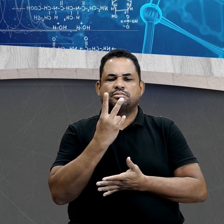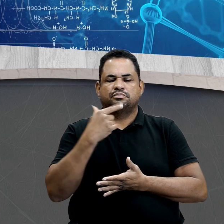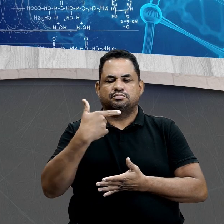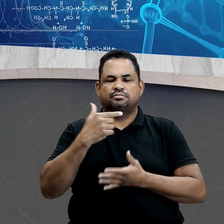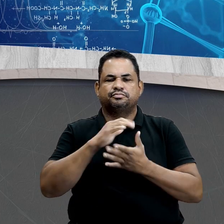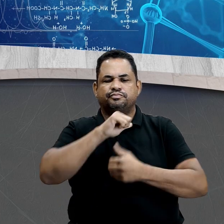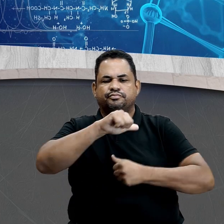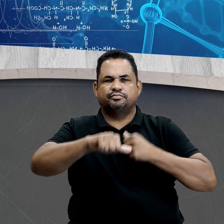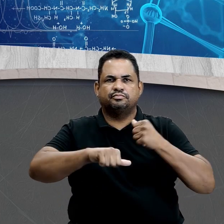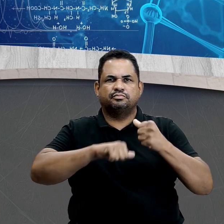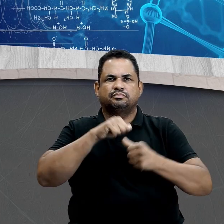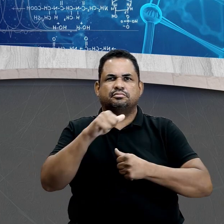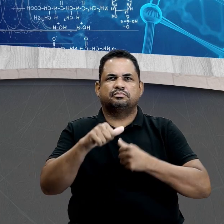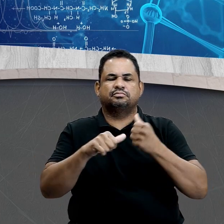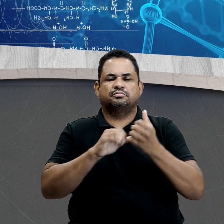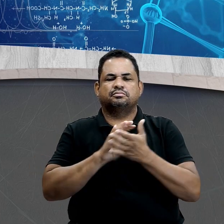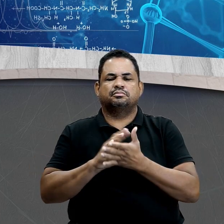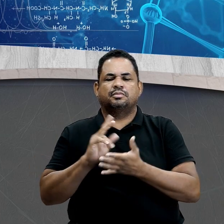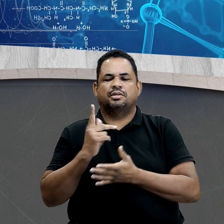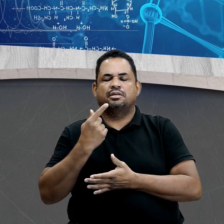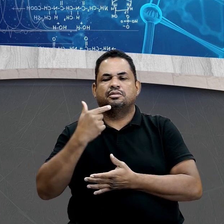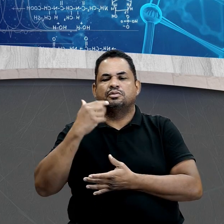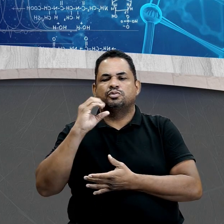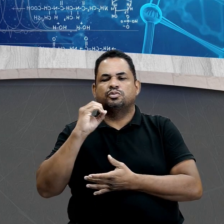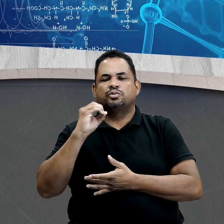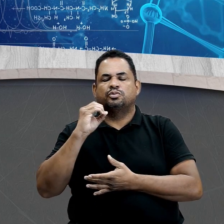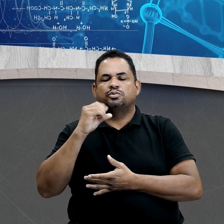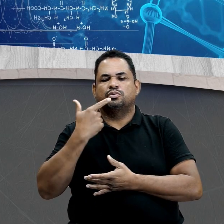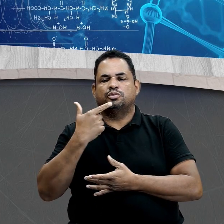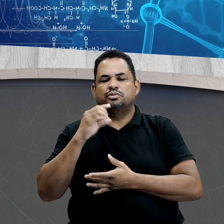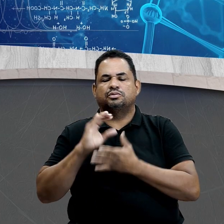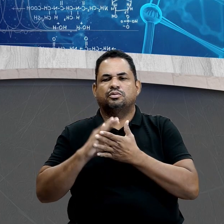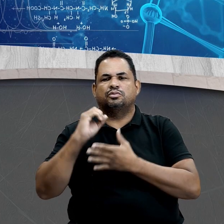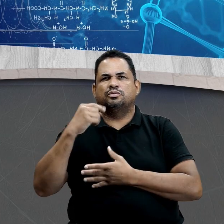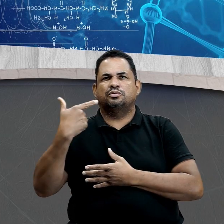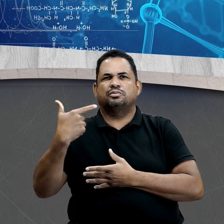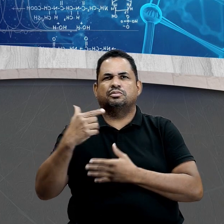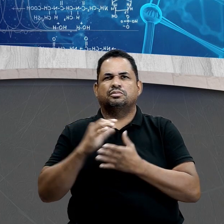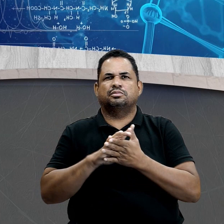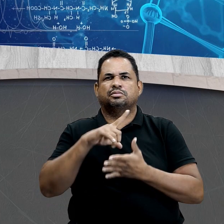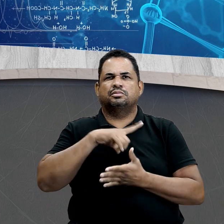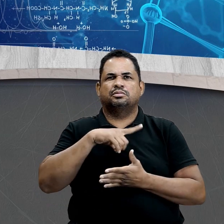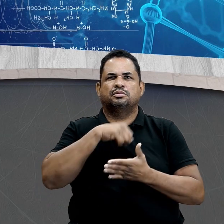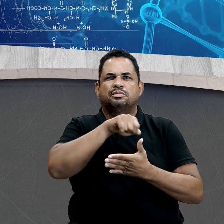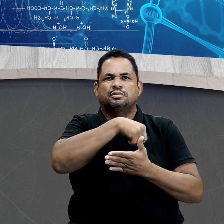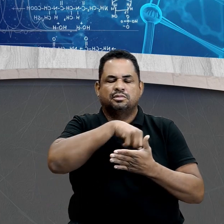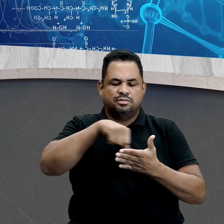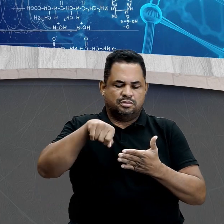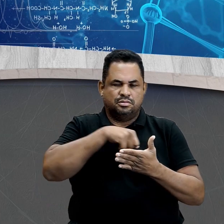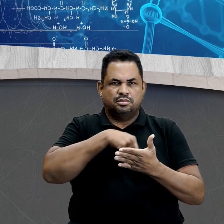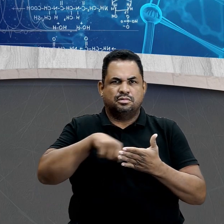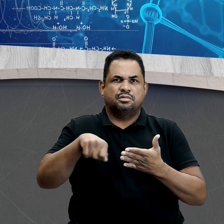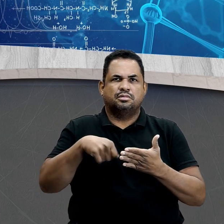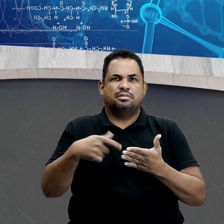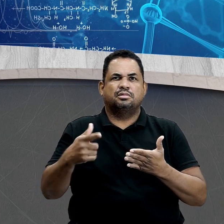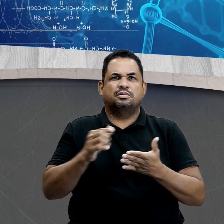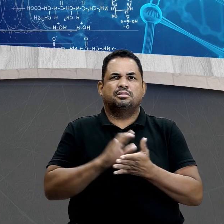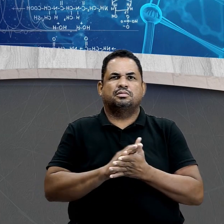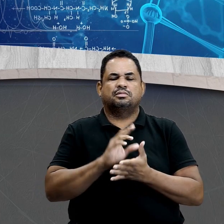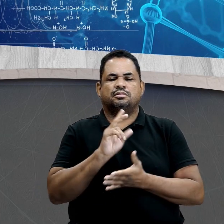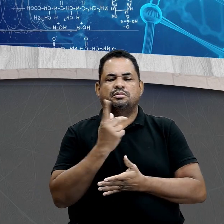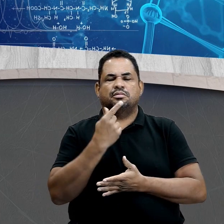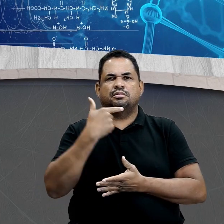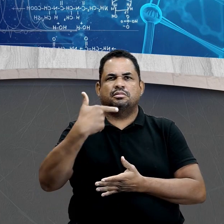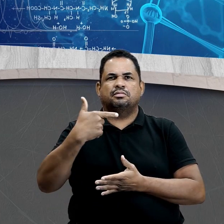transformando-se em H2 e O2, olha só, eu ia ter que escrever graficamente